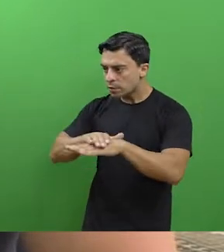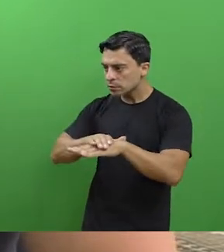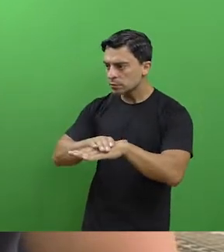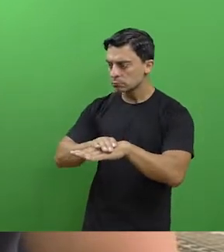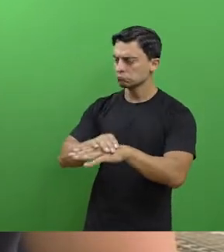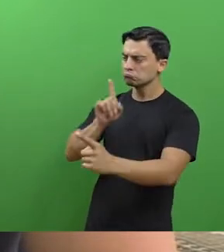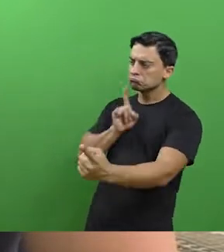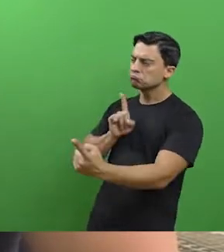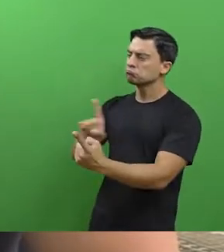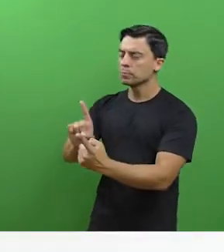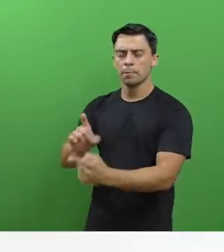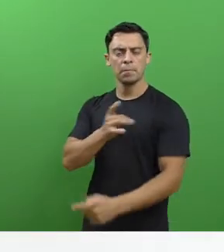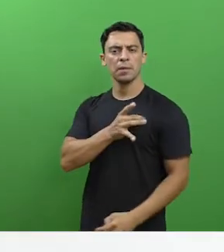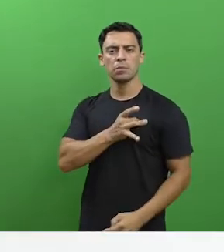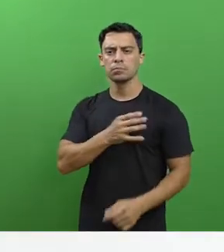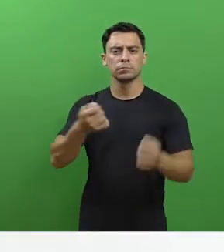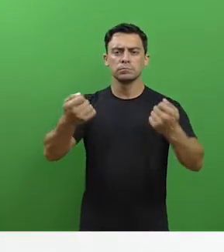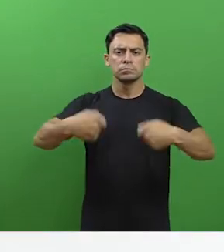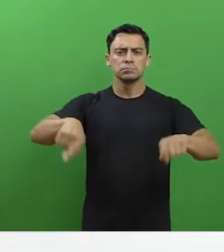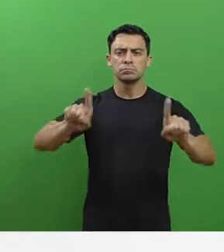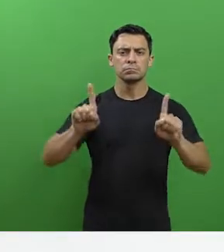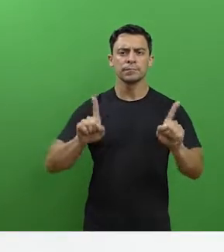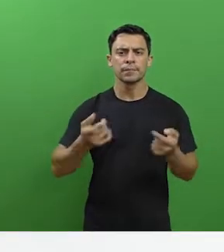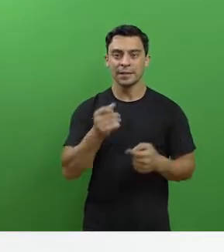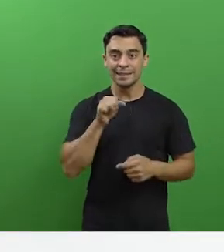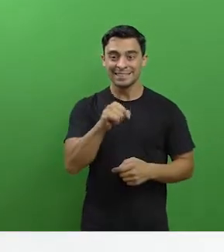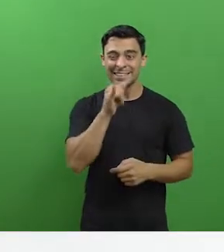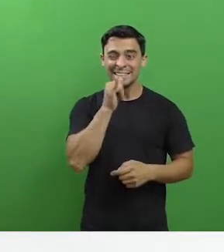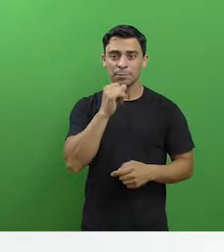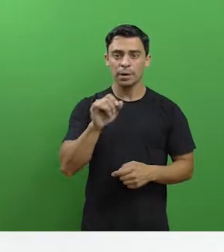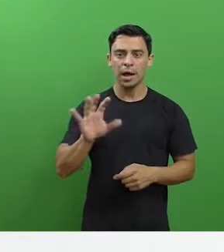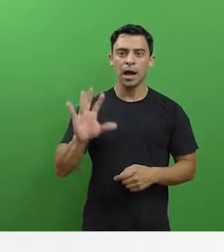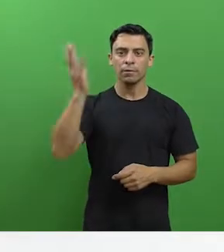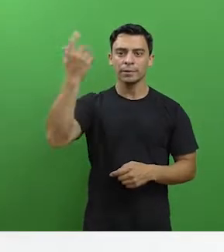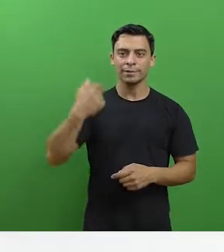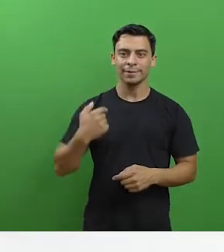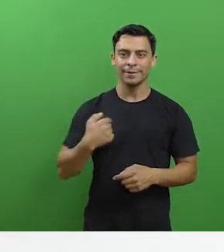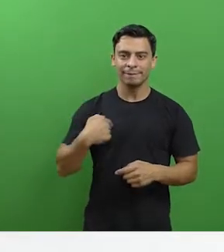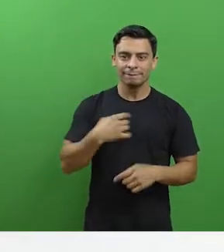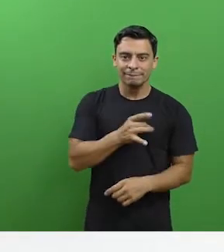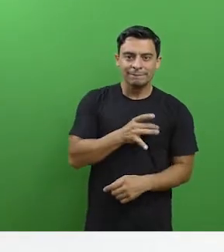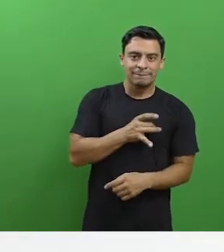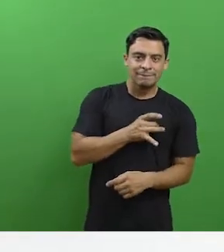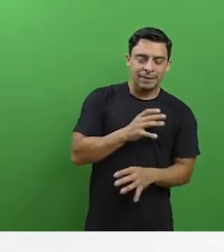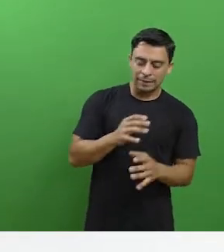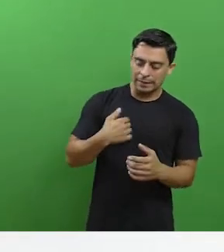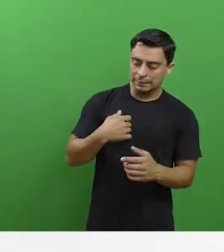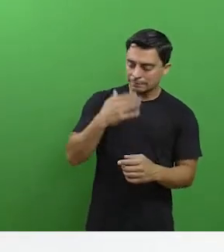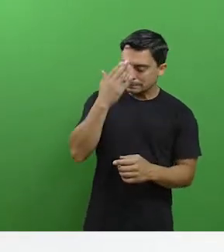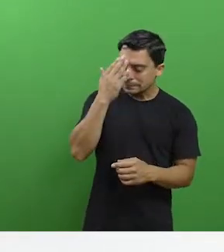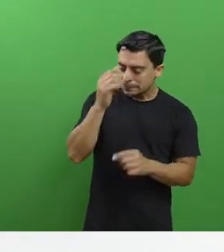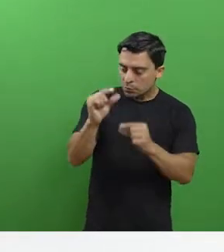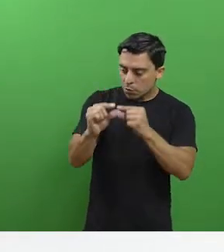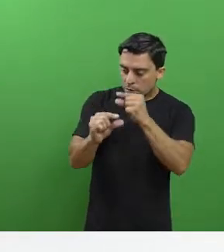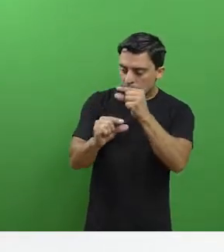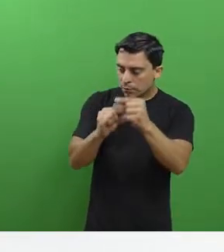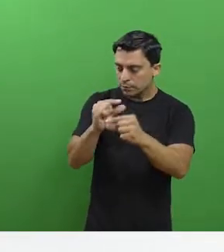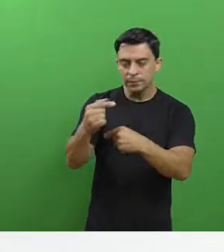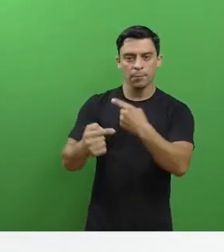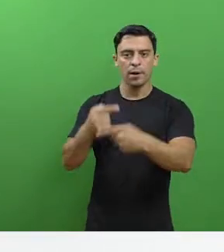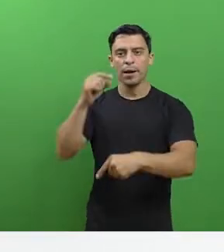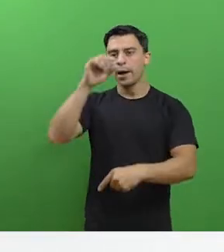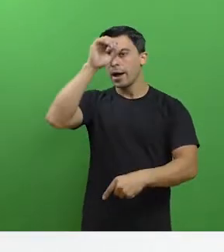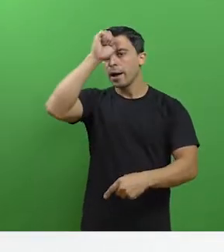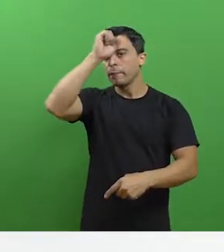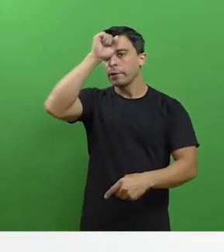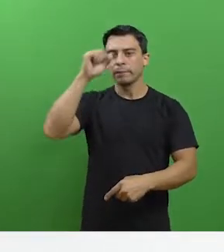com eles. Se a pessoa ficar com medo, eu sei pouco língua de sinais, daí não consegue aprender. Mas se aprender,